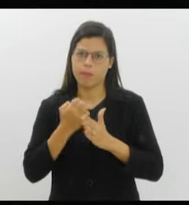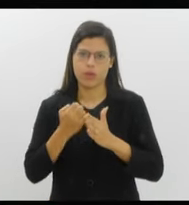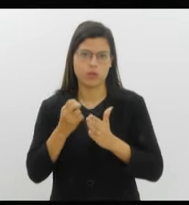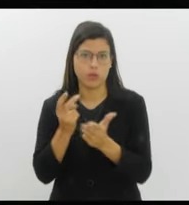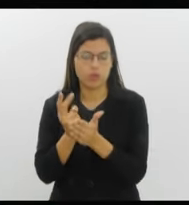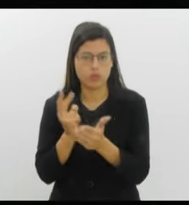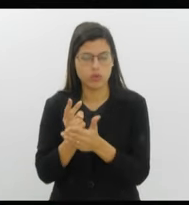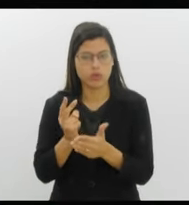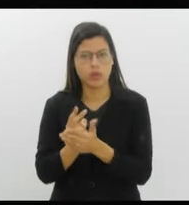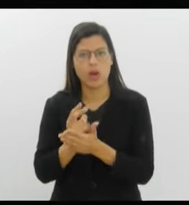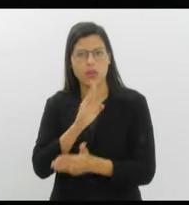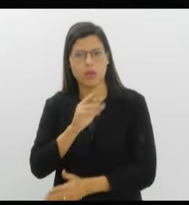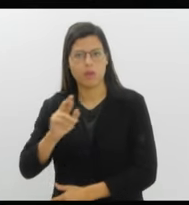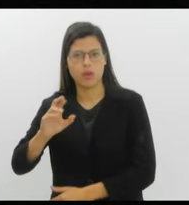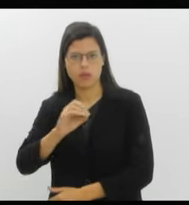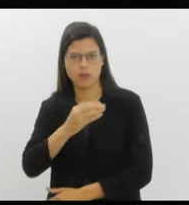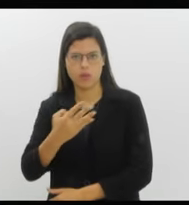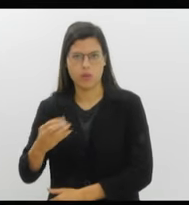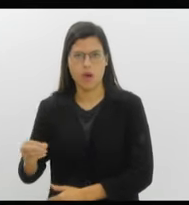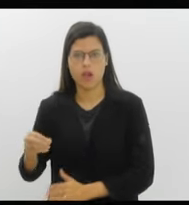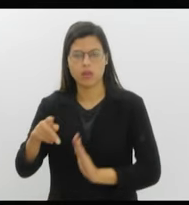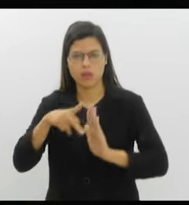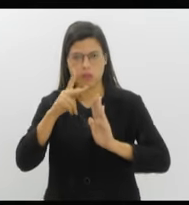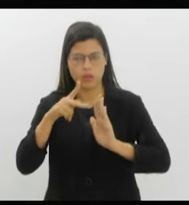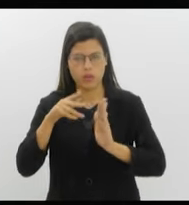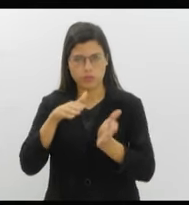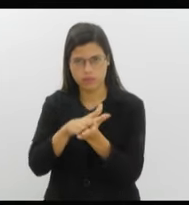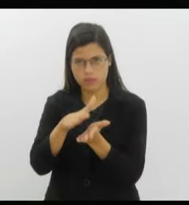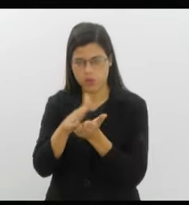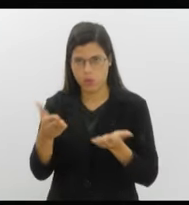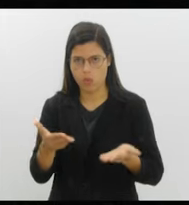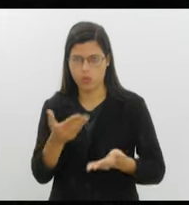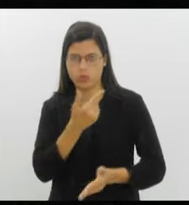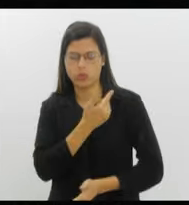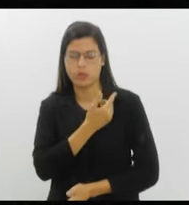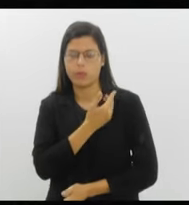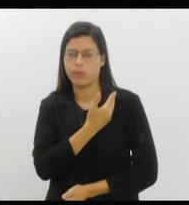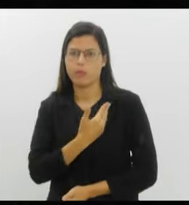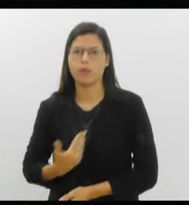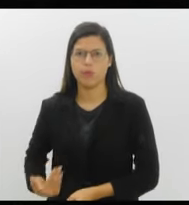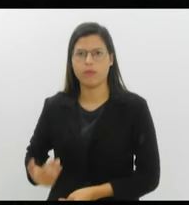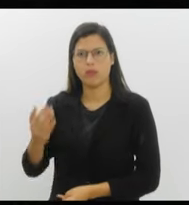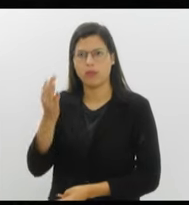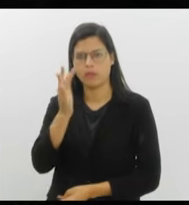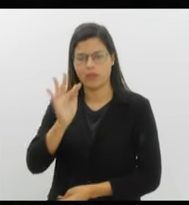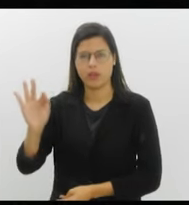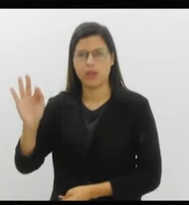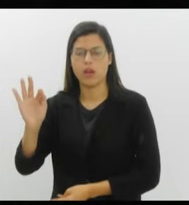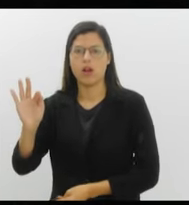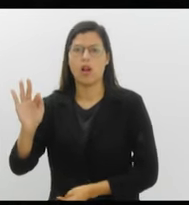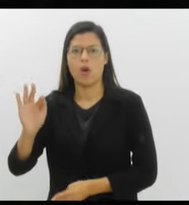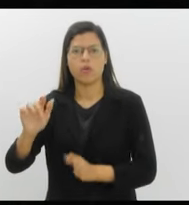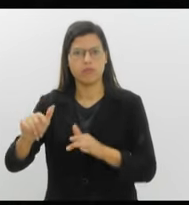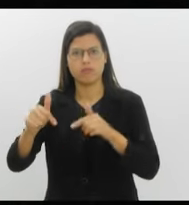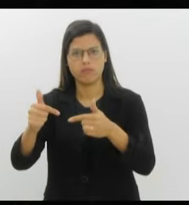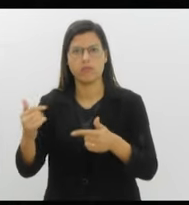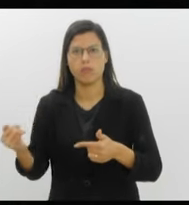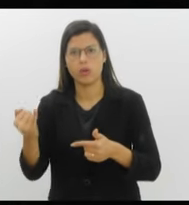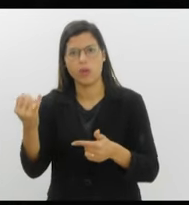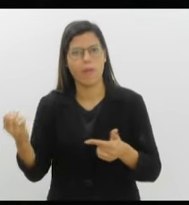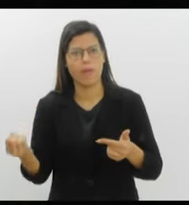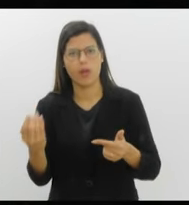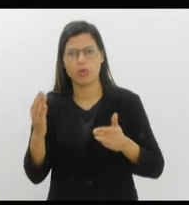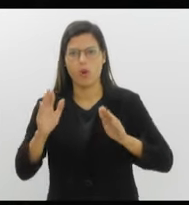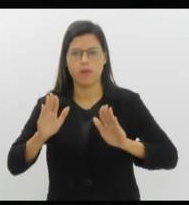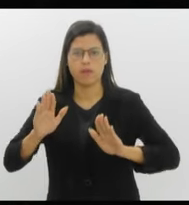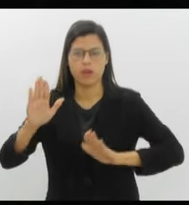BR-040. Com a portaria que foi publicada hoje pelo governo federal, a gente dá um passo importante para que aconteça uma nova licitação, um leilão